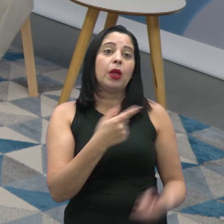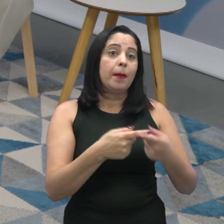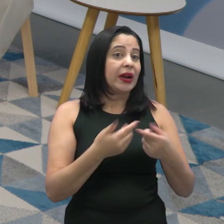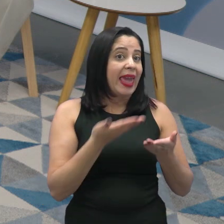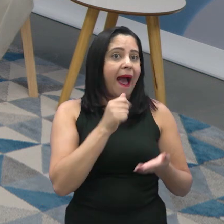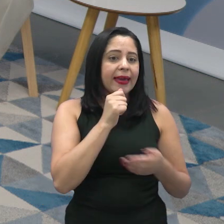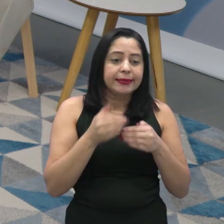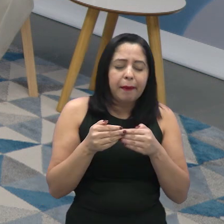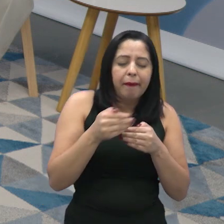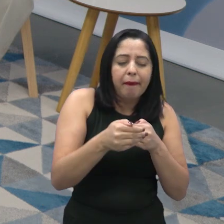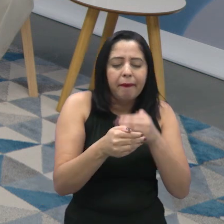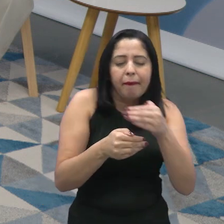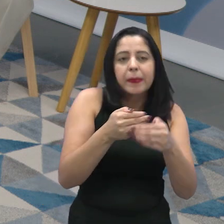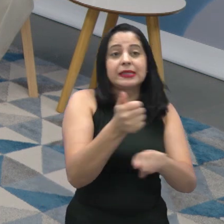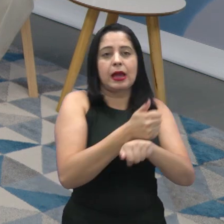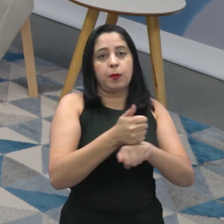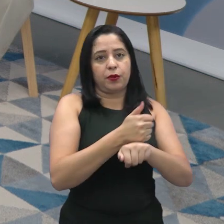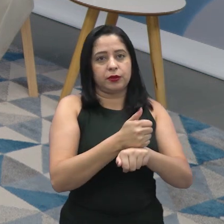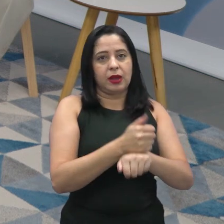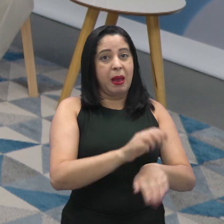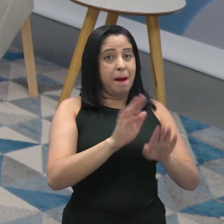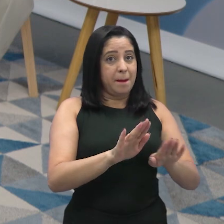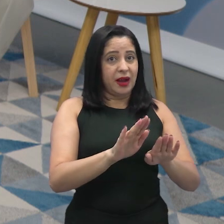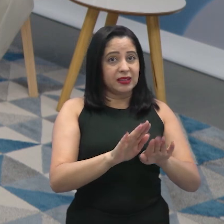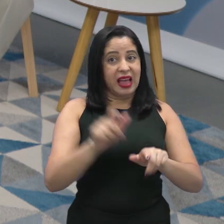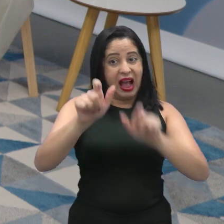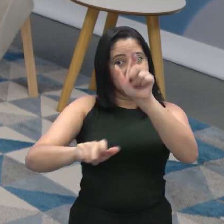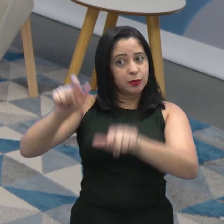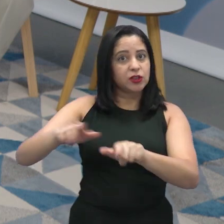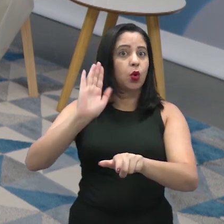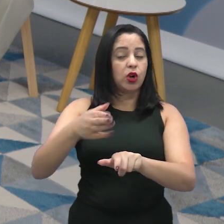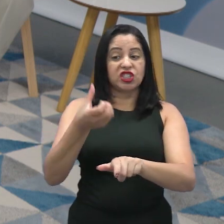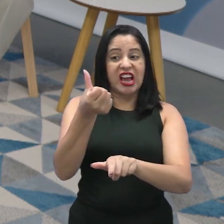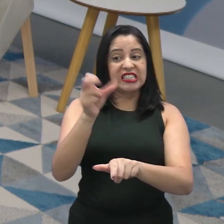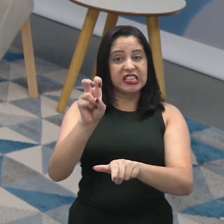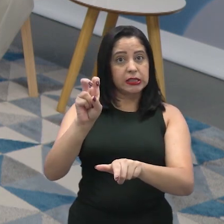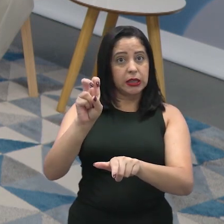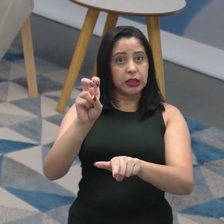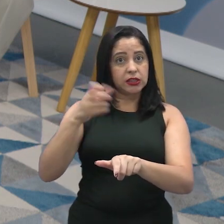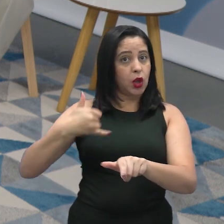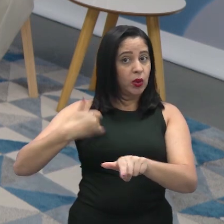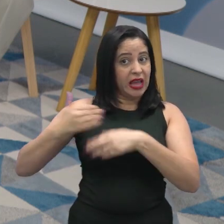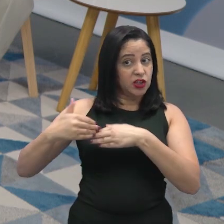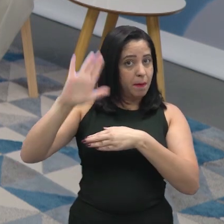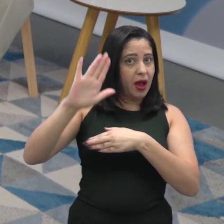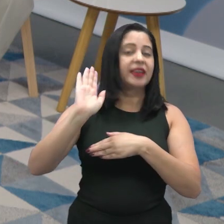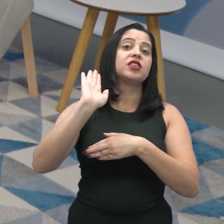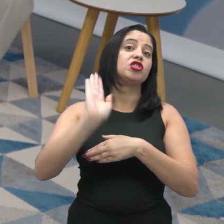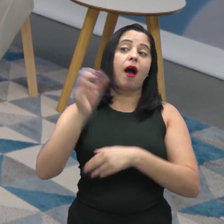carreira profissional, enquanto, se a gente for pegar essas pessoas com mais de 65 anos, boa parte delas